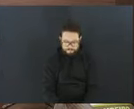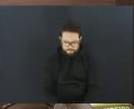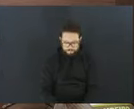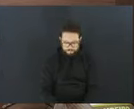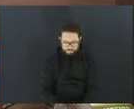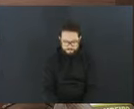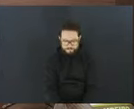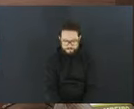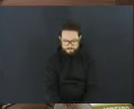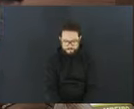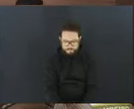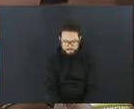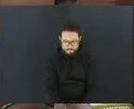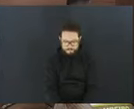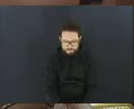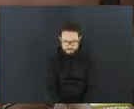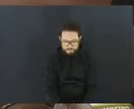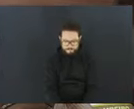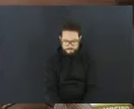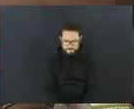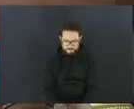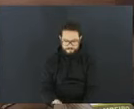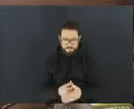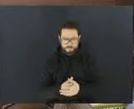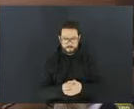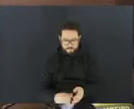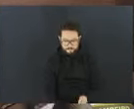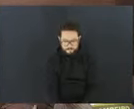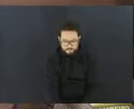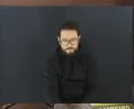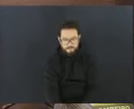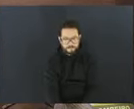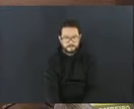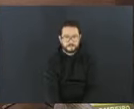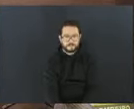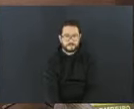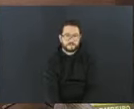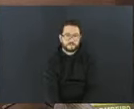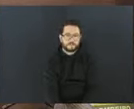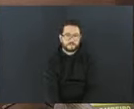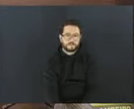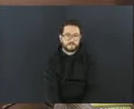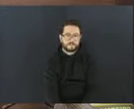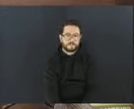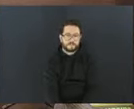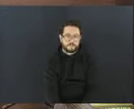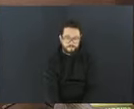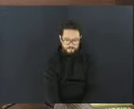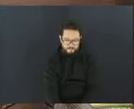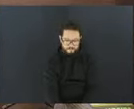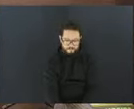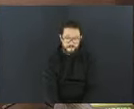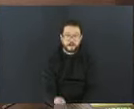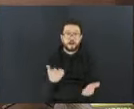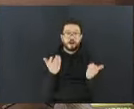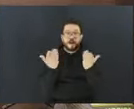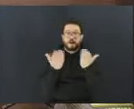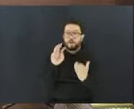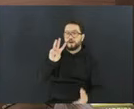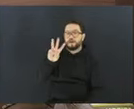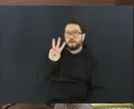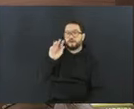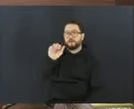Major Walter, o Coronel Rodrigo, a divisa diária ali, né, para responder o que a senhora perguntou, né, até mesmo o Capitão Goulart também. Se a